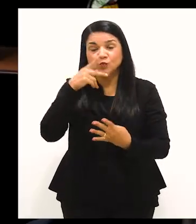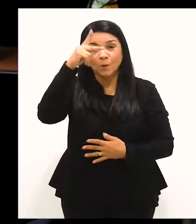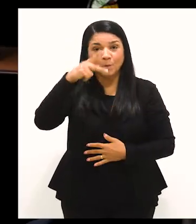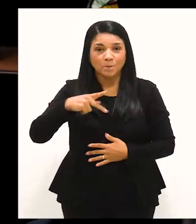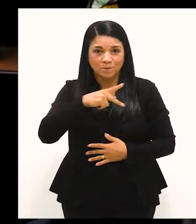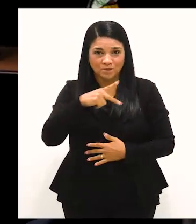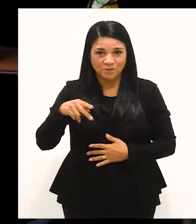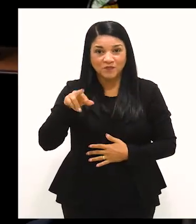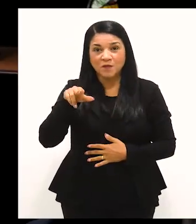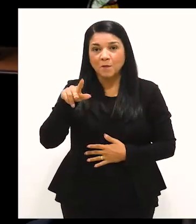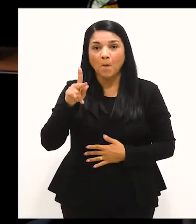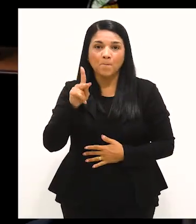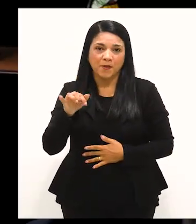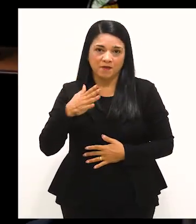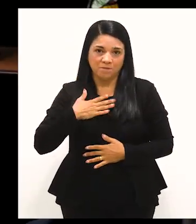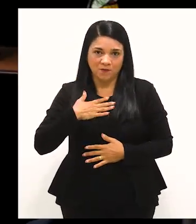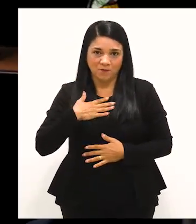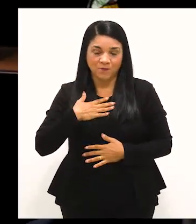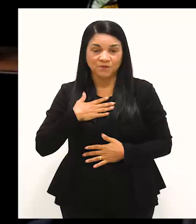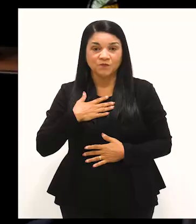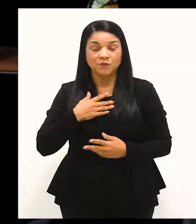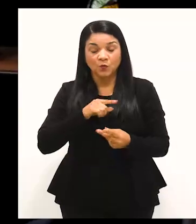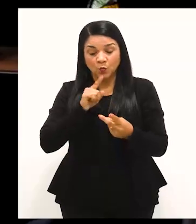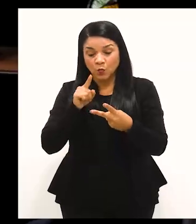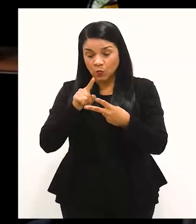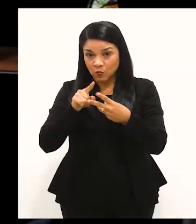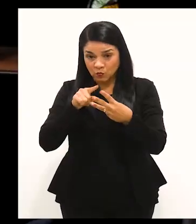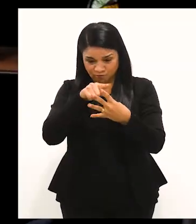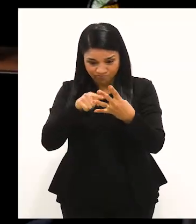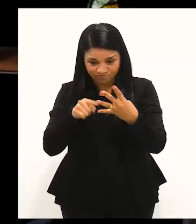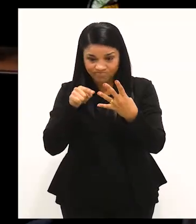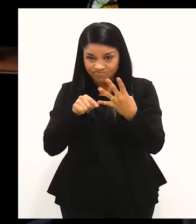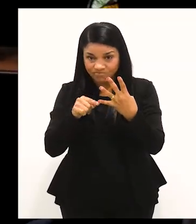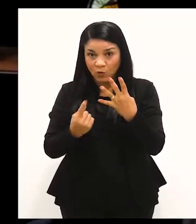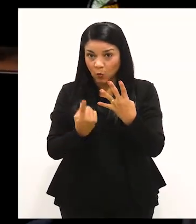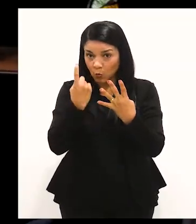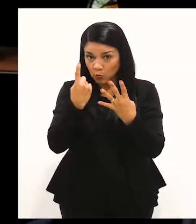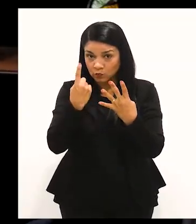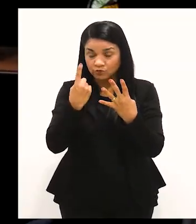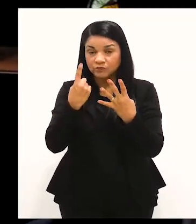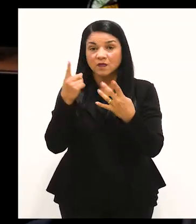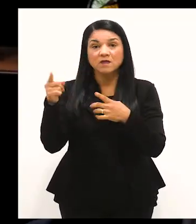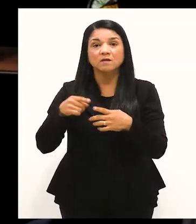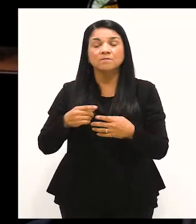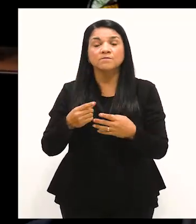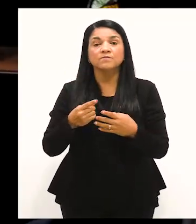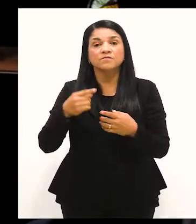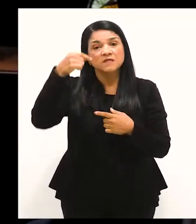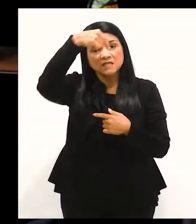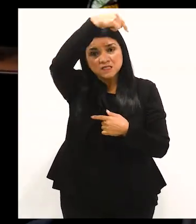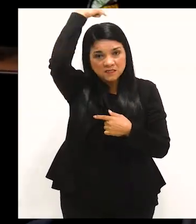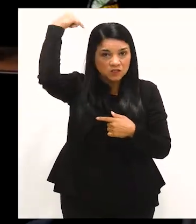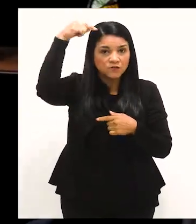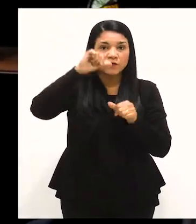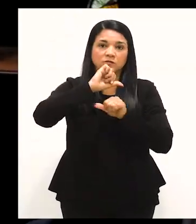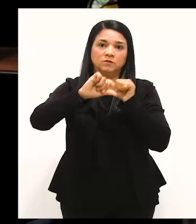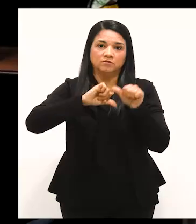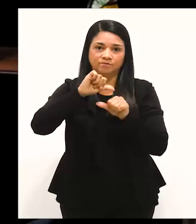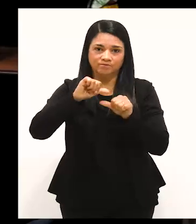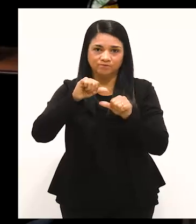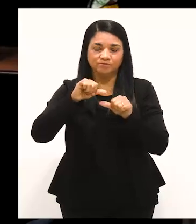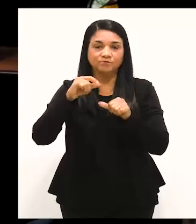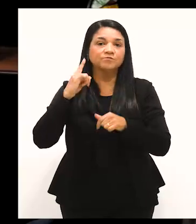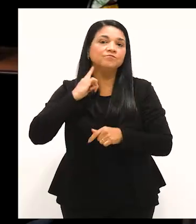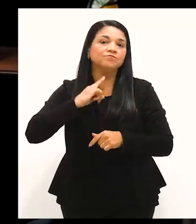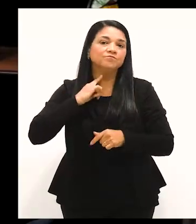padres, irmão do meu pai. E um, inclusive, agora está em processo de abertura de beatificação em Minas Gerais. E então eu